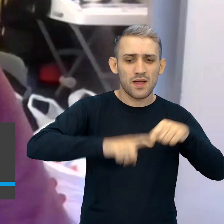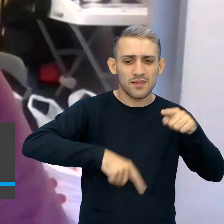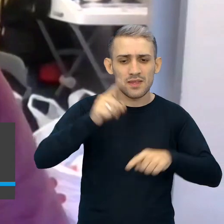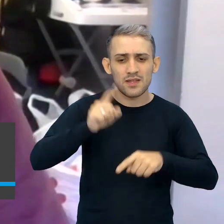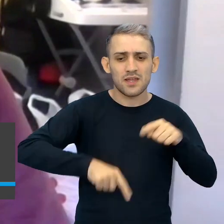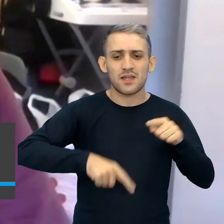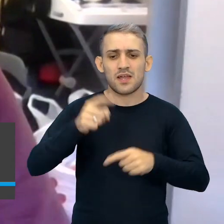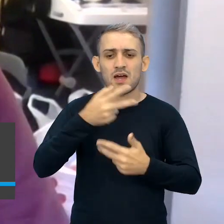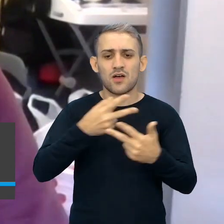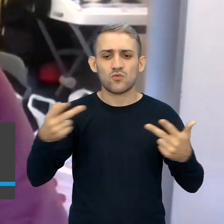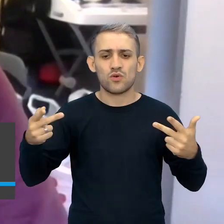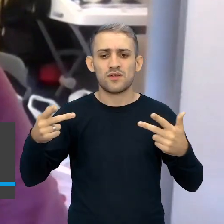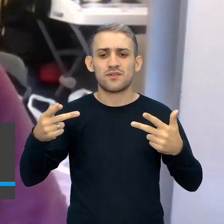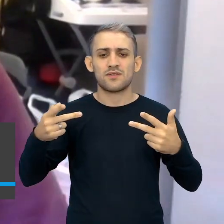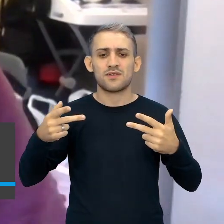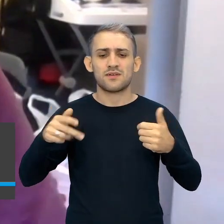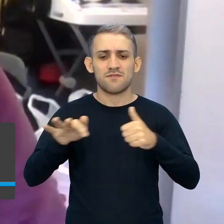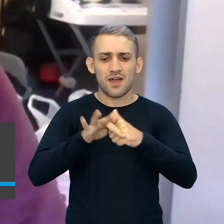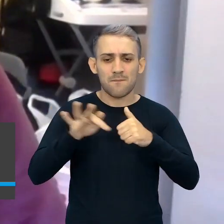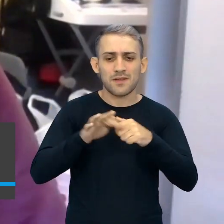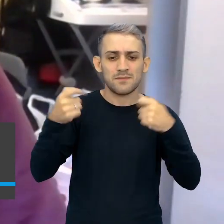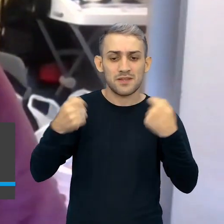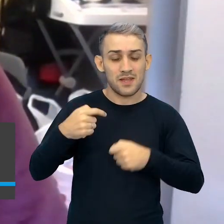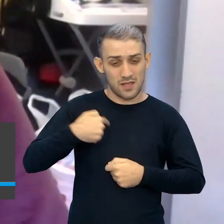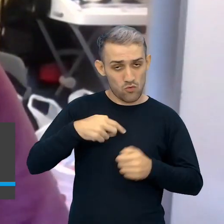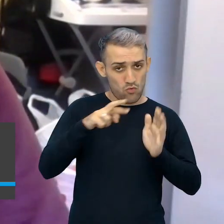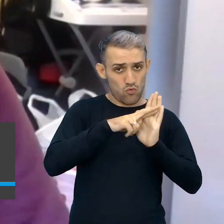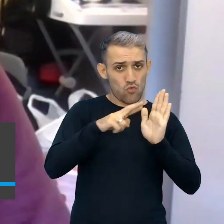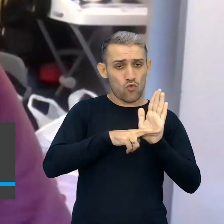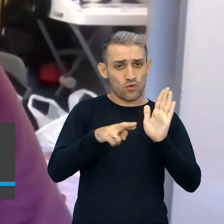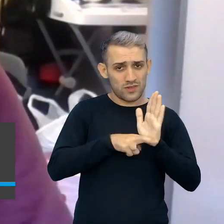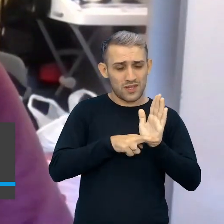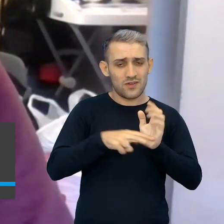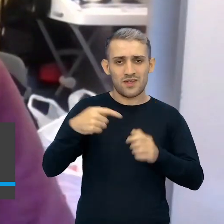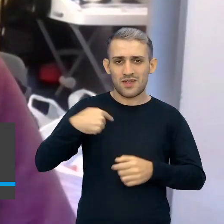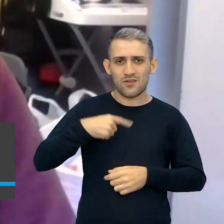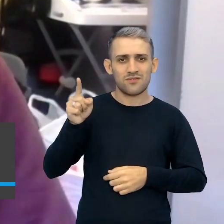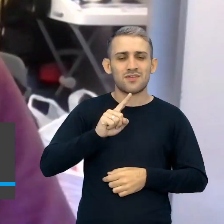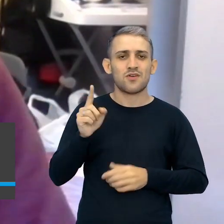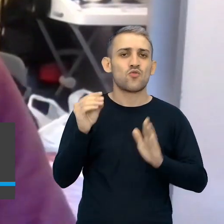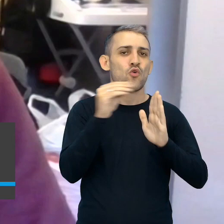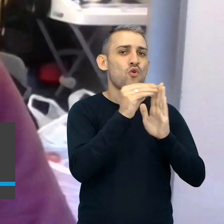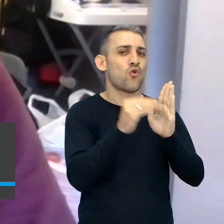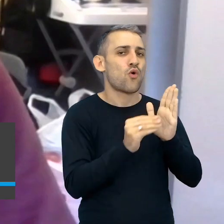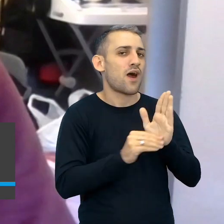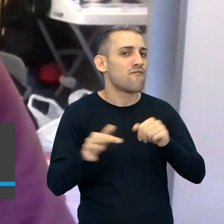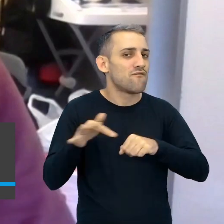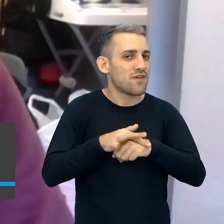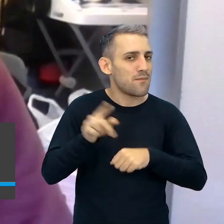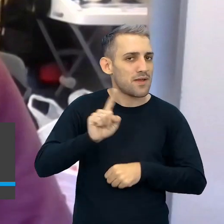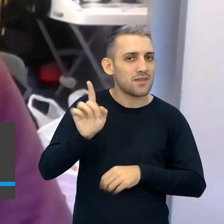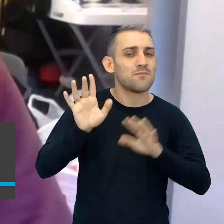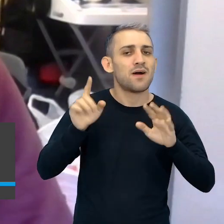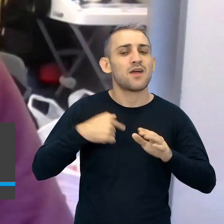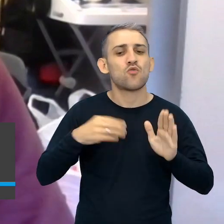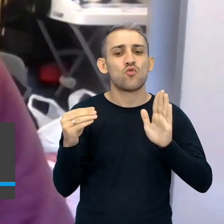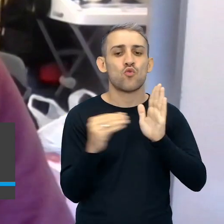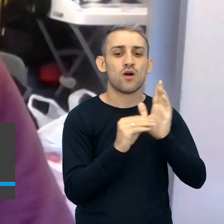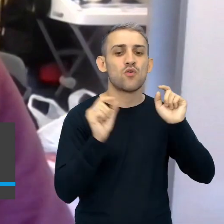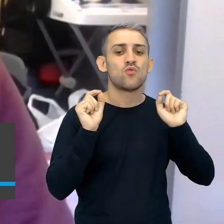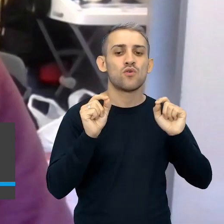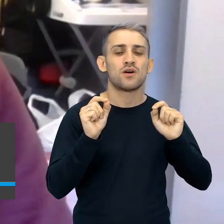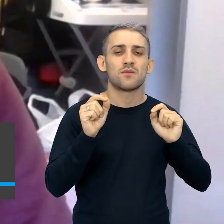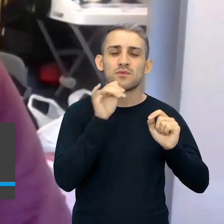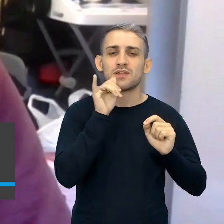equipamentos que vão ser necessários. Eu, como roteirista, no roteiro, não vou colocar quais são os equipamentos, mas eu vou colocar, à medida que